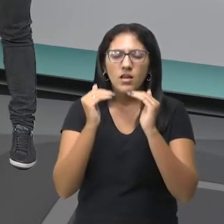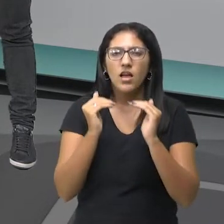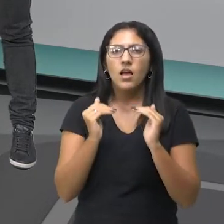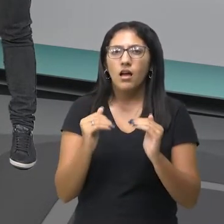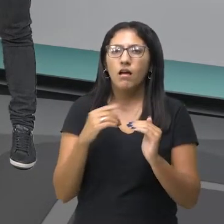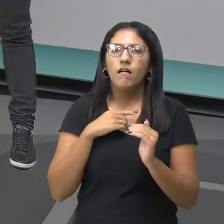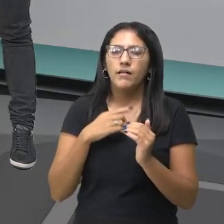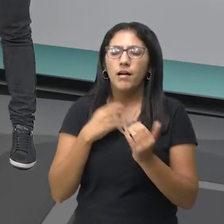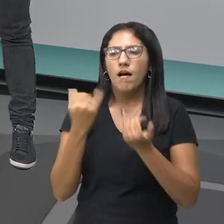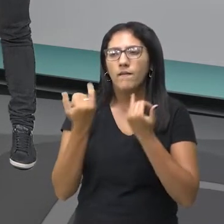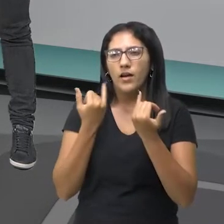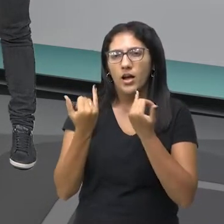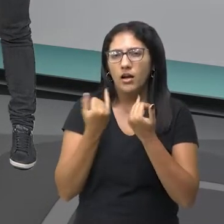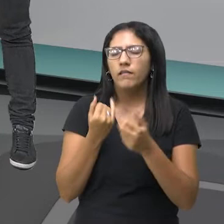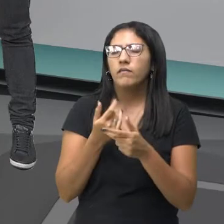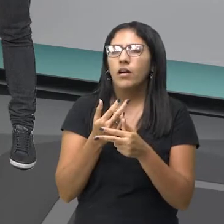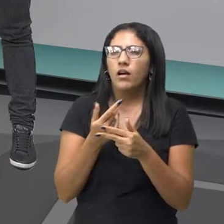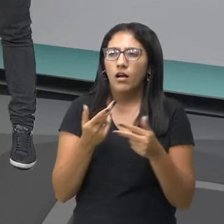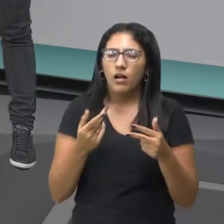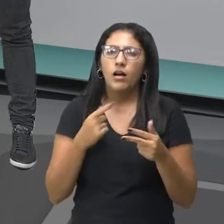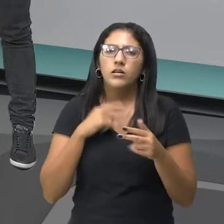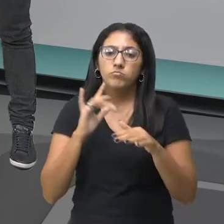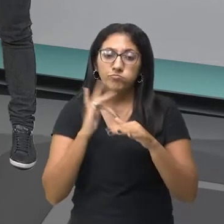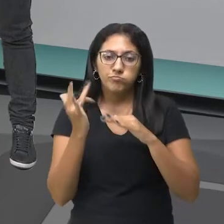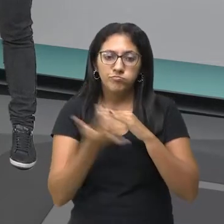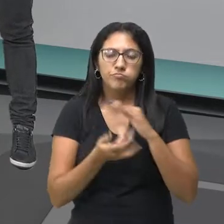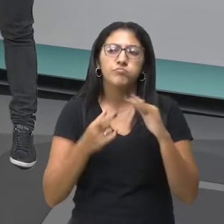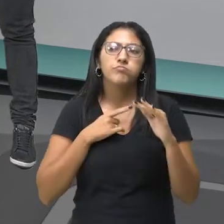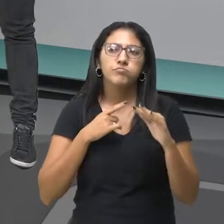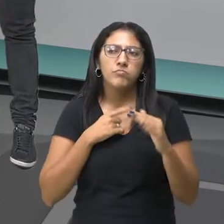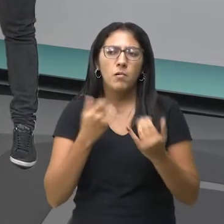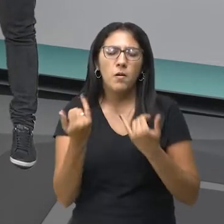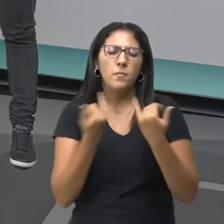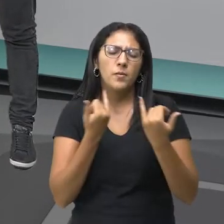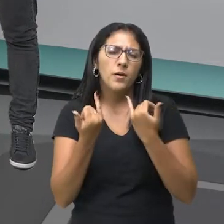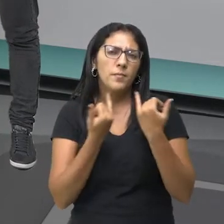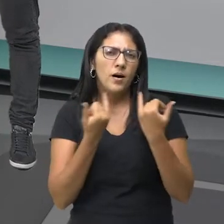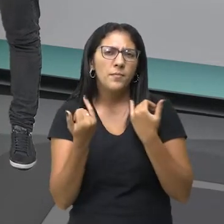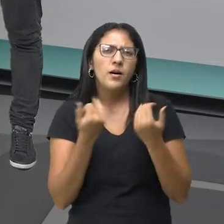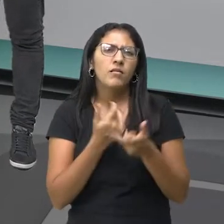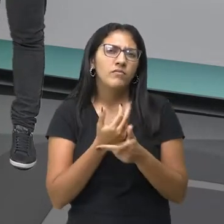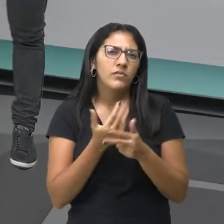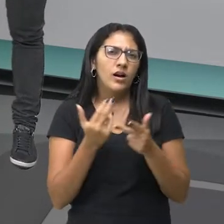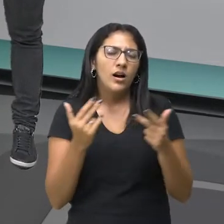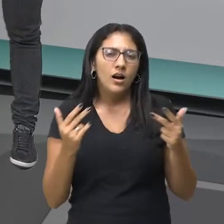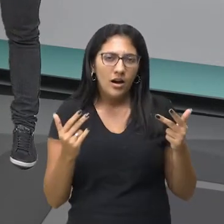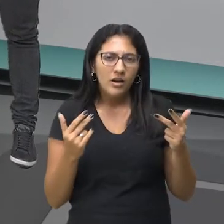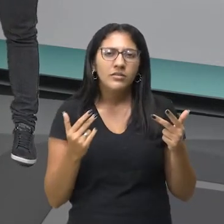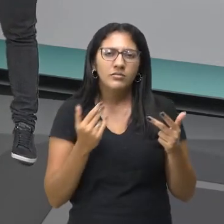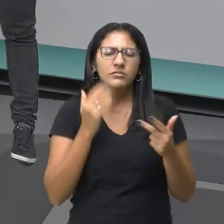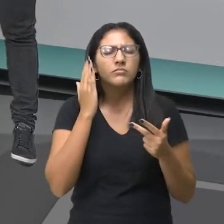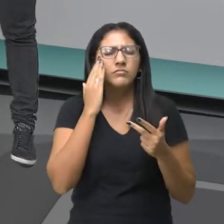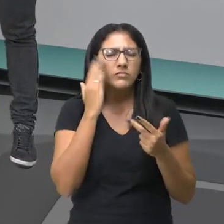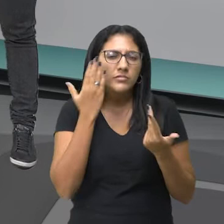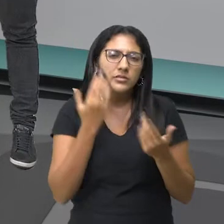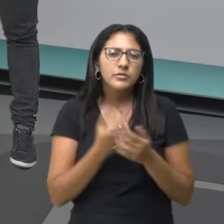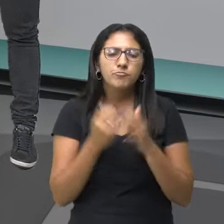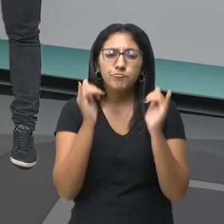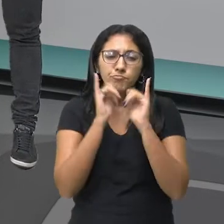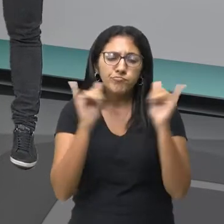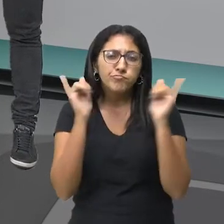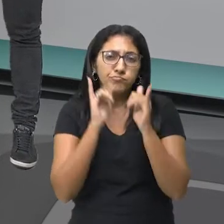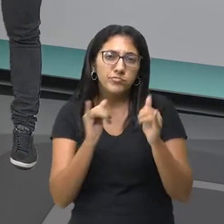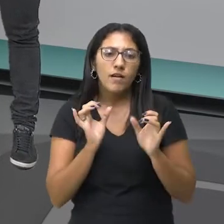encontra propagandas. Todo o texto no ambiente virtual, ele possui esse tipo de propaganda, claro, com a finalidade